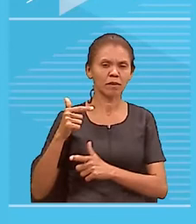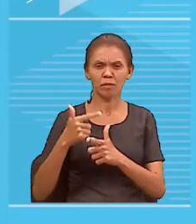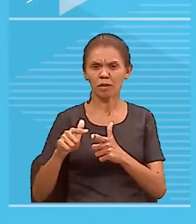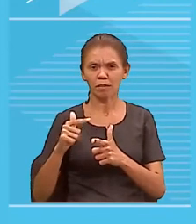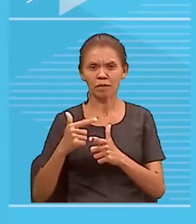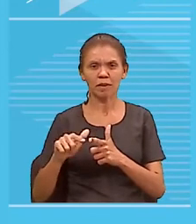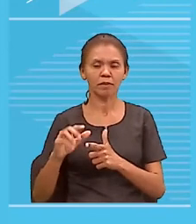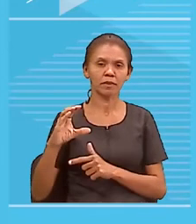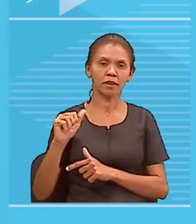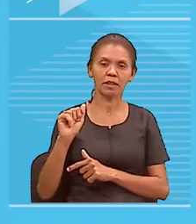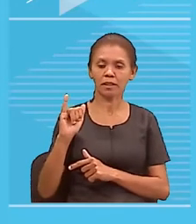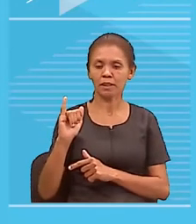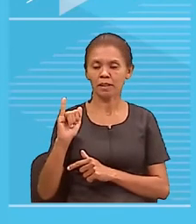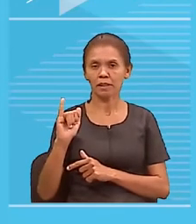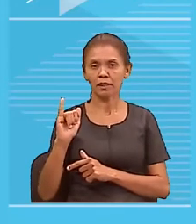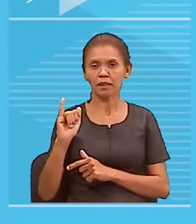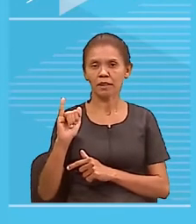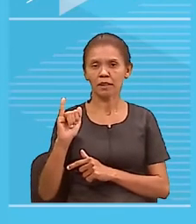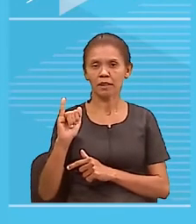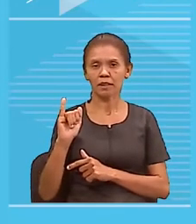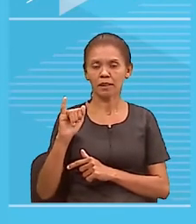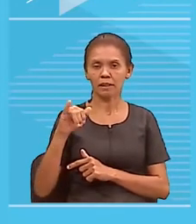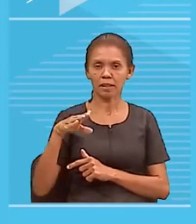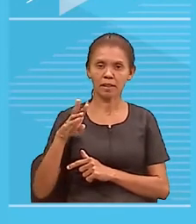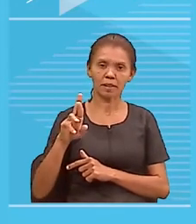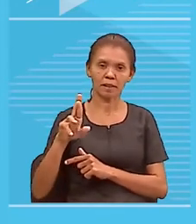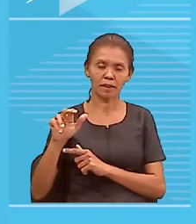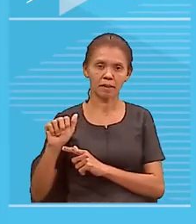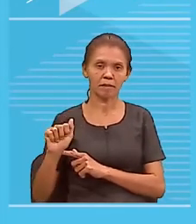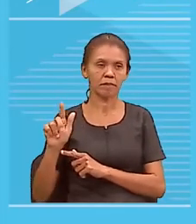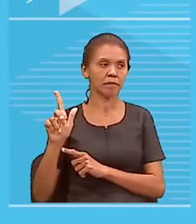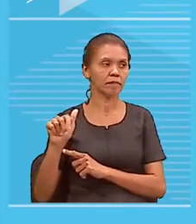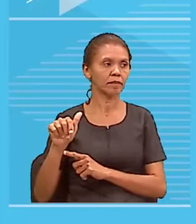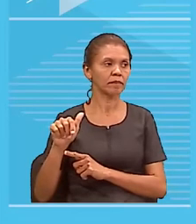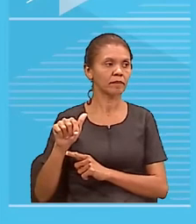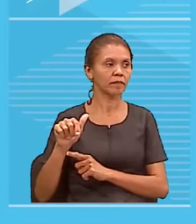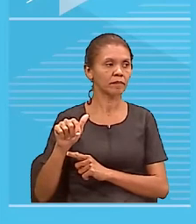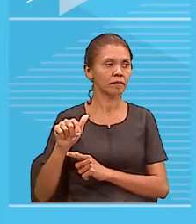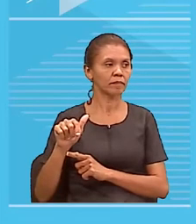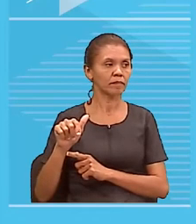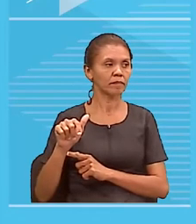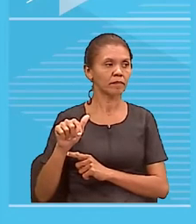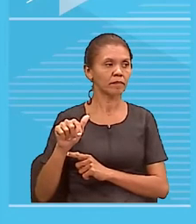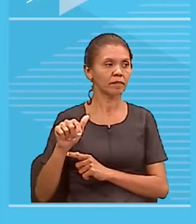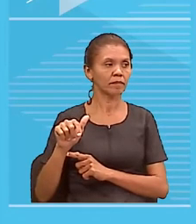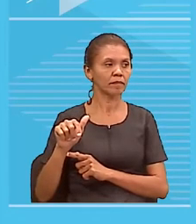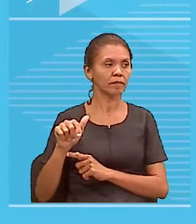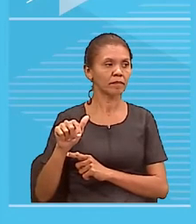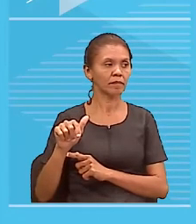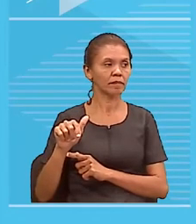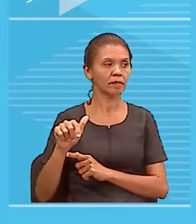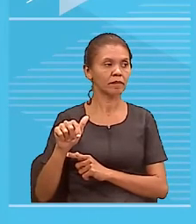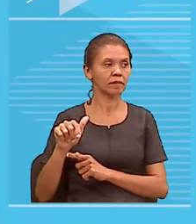do ácido lático tu tem relação aqui com o fato de você já ter consumido todas as